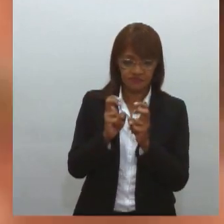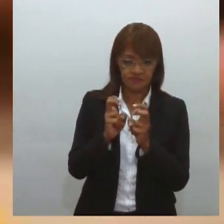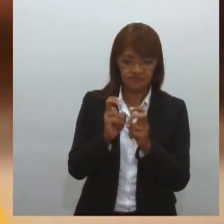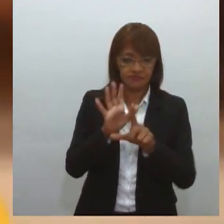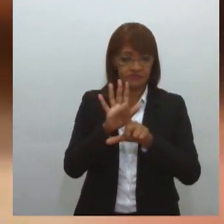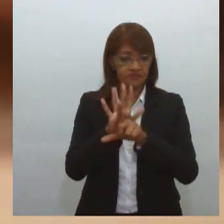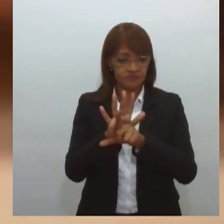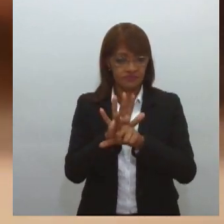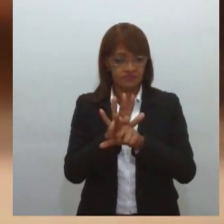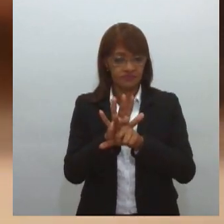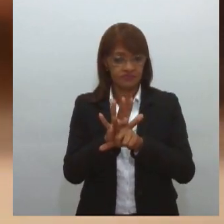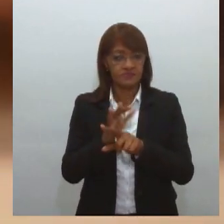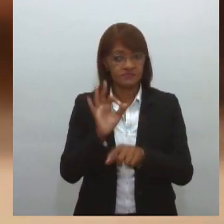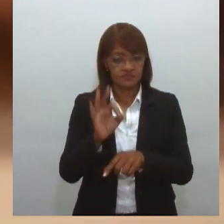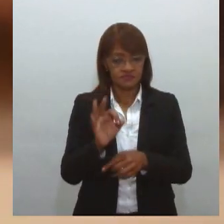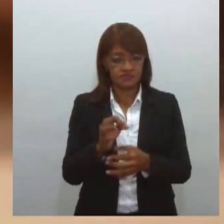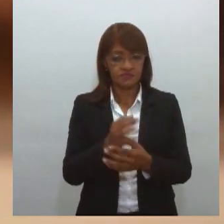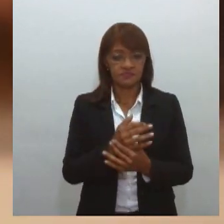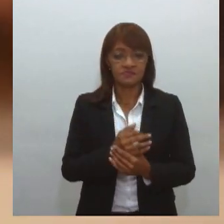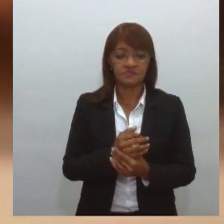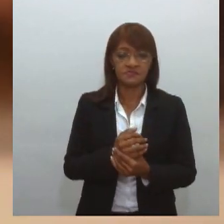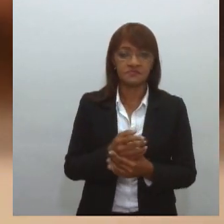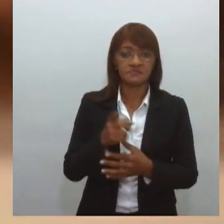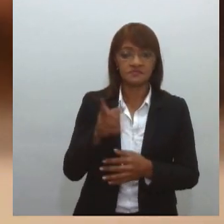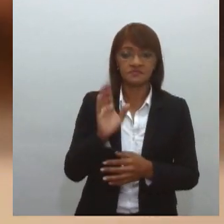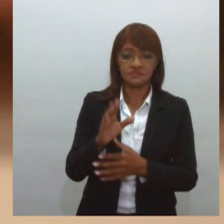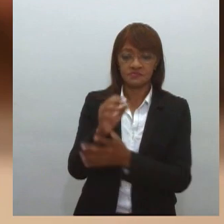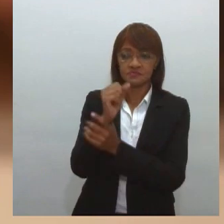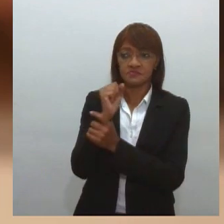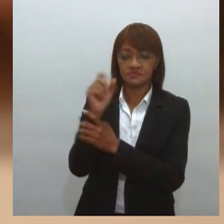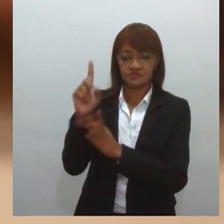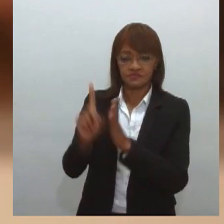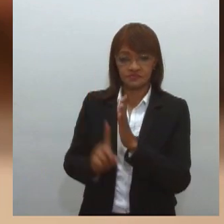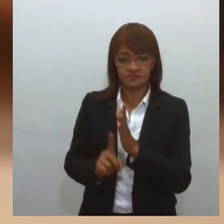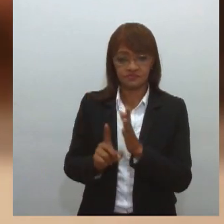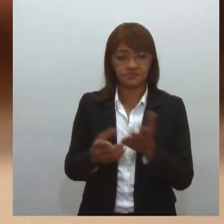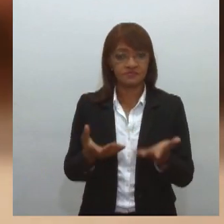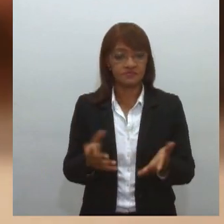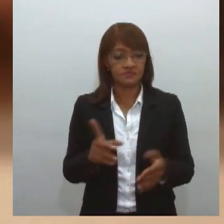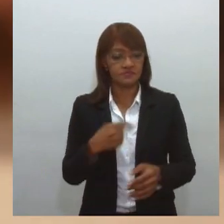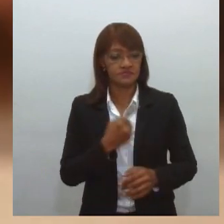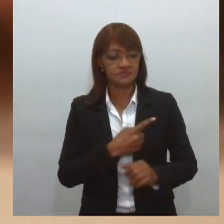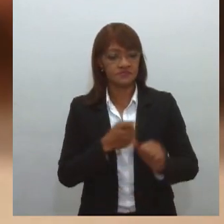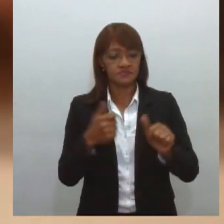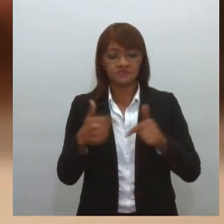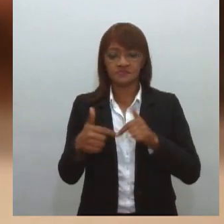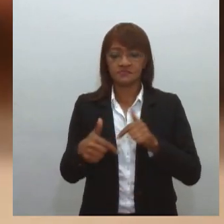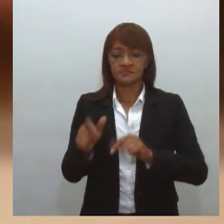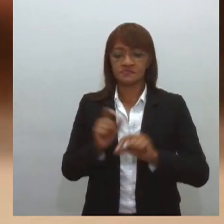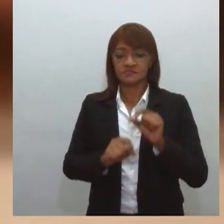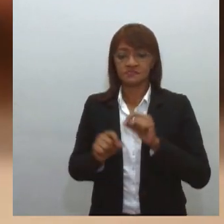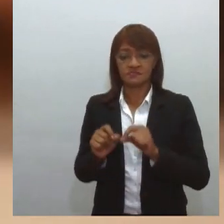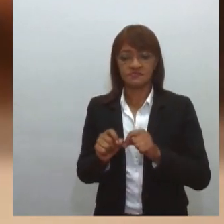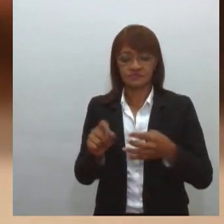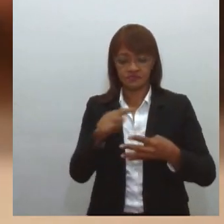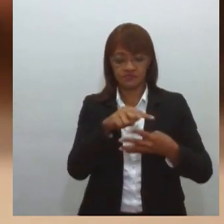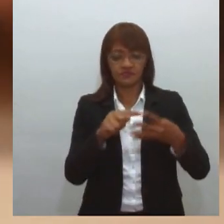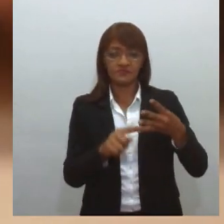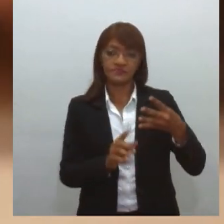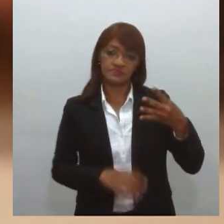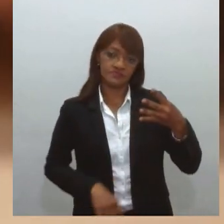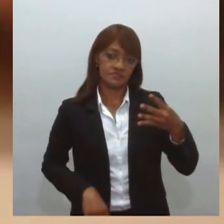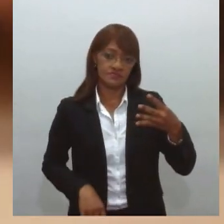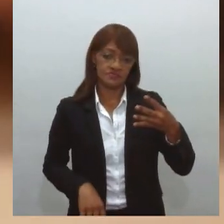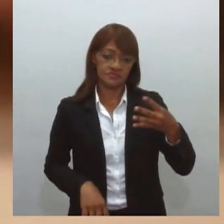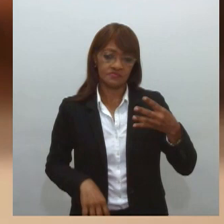né? Uma vez que você está garantindo os direitos. Nós trabalhamos, Acival, com 4 pilares. O primeiro é um